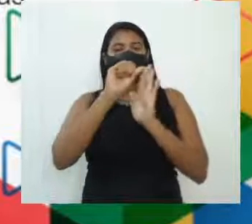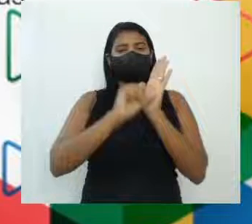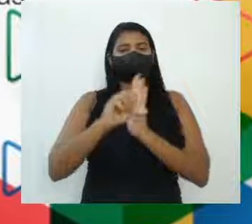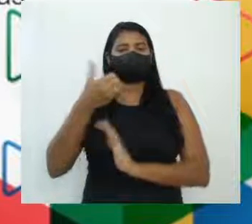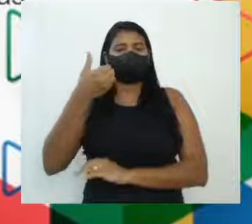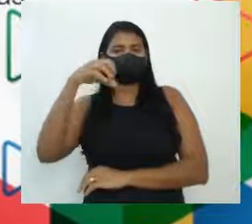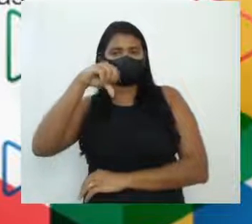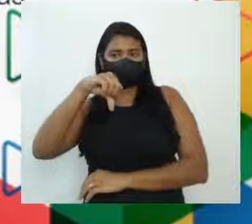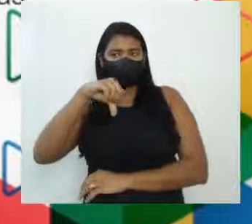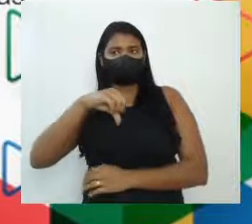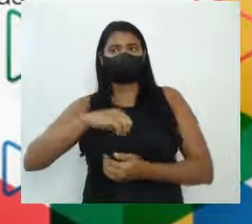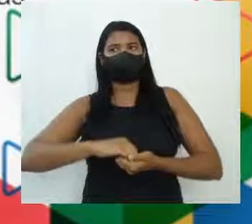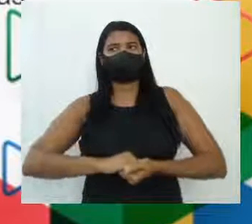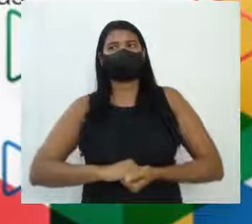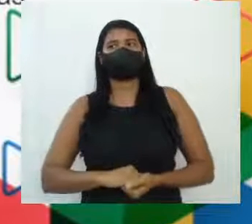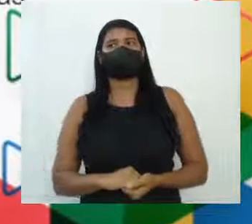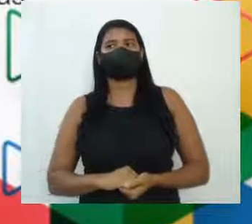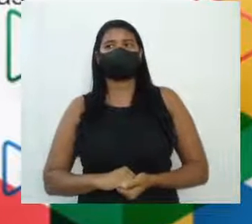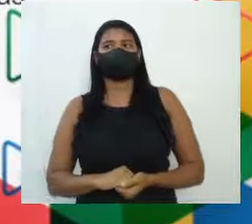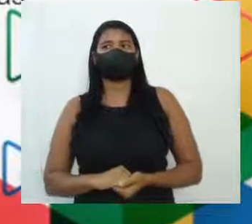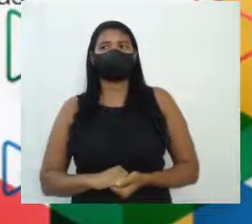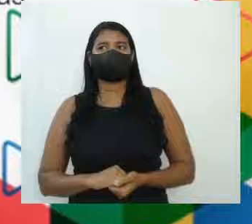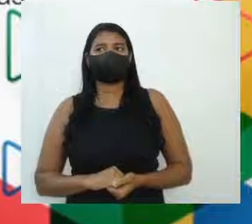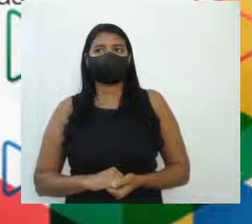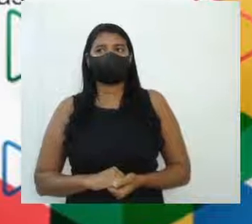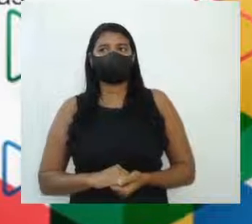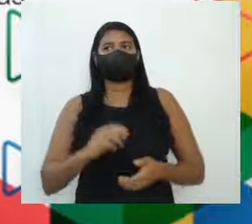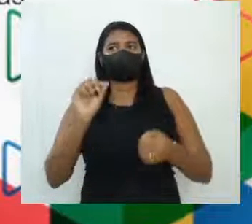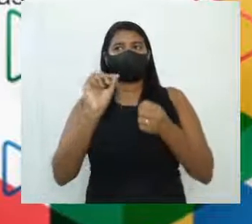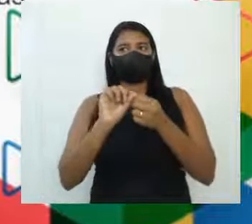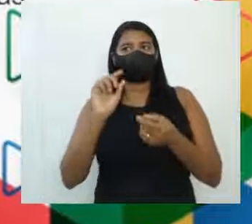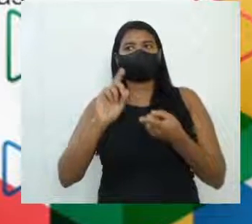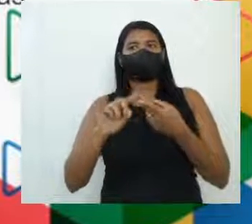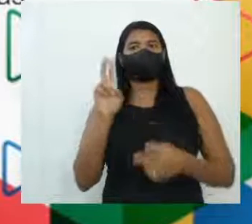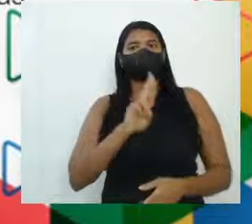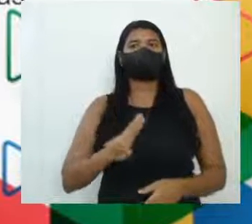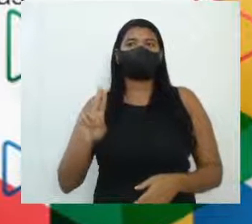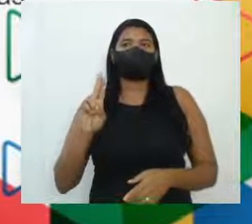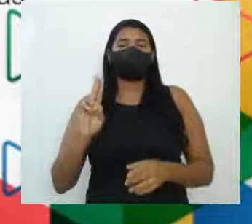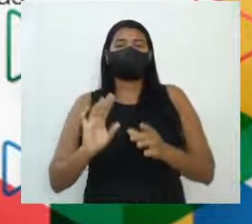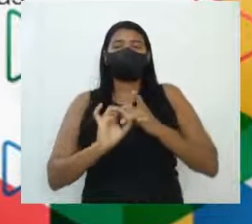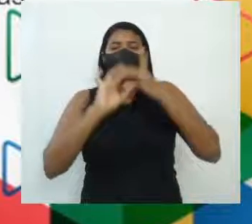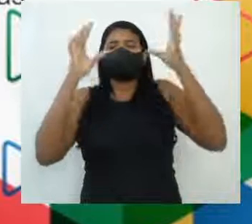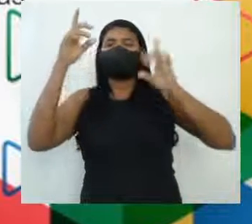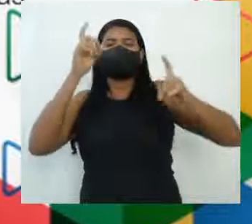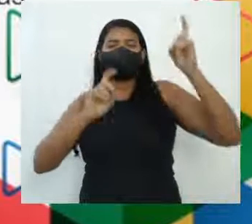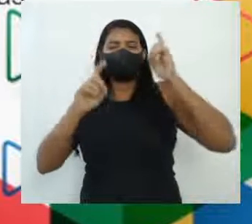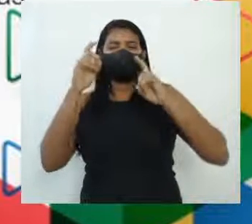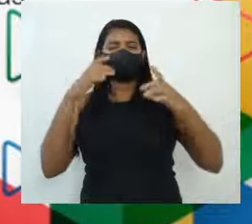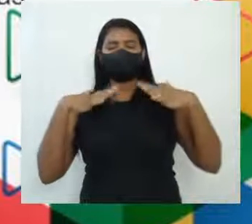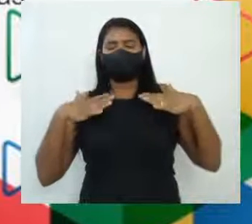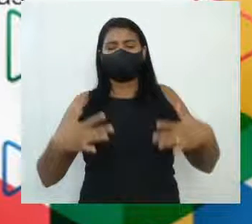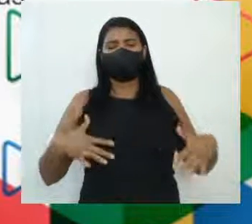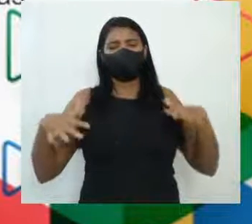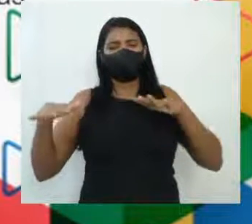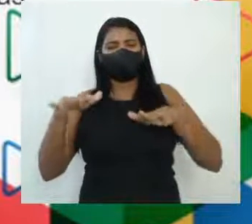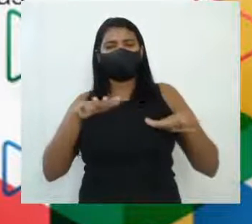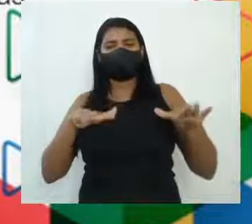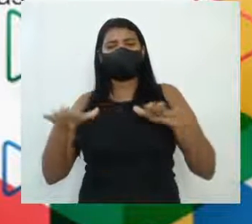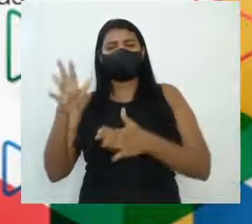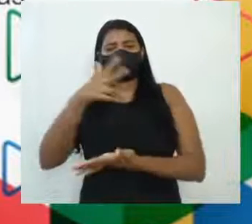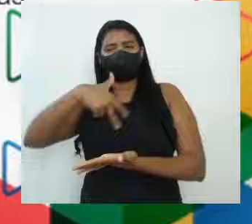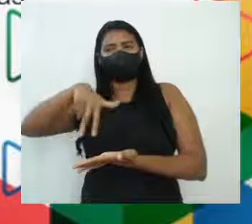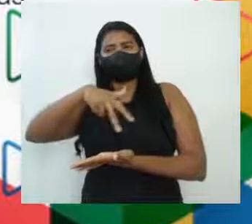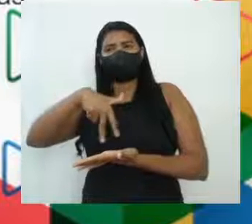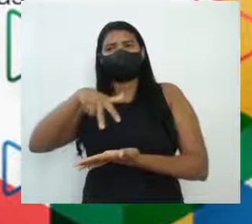gente. E ela faz, né, uso da livre expressão. Seus movimentos eram espontâneos,